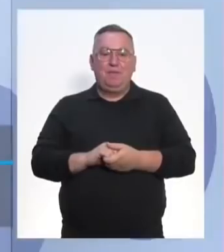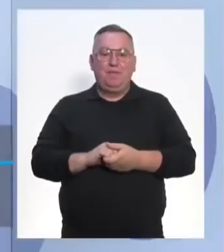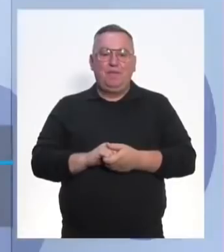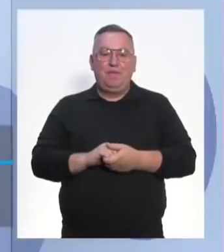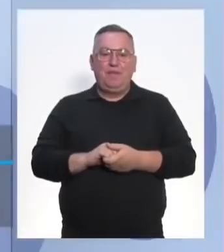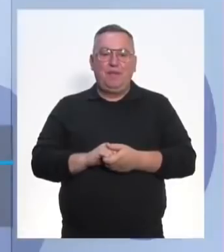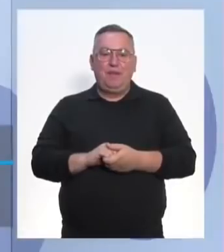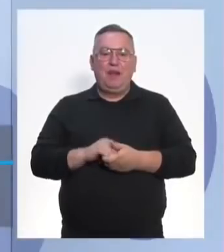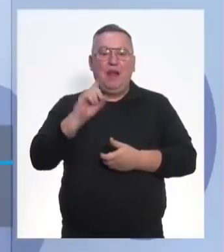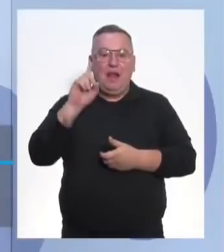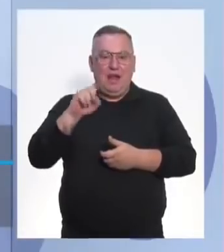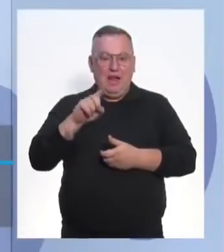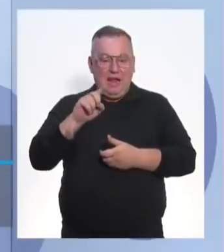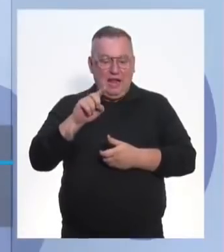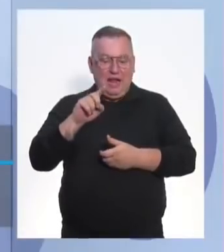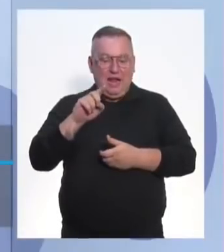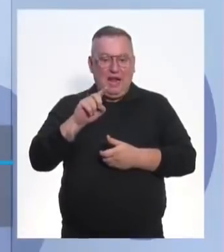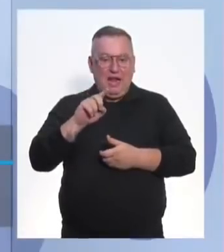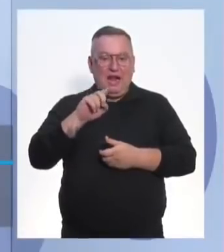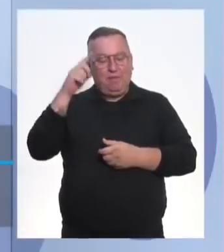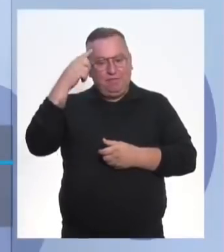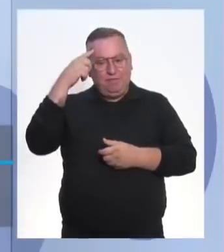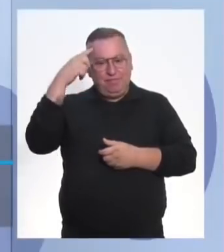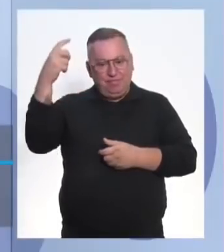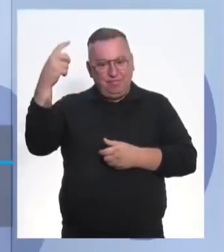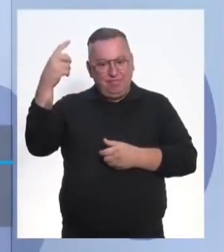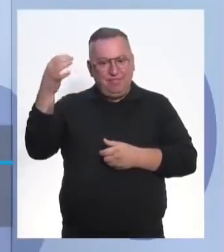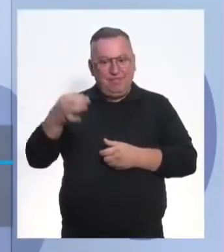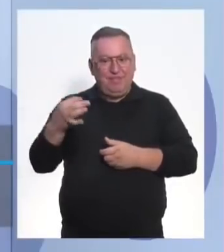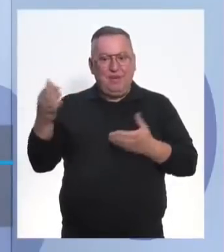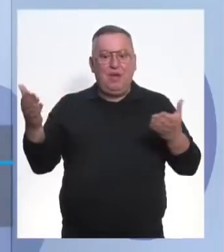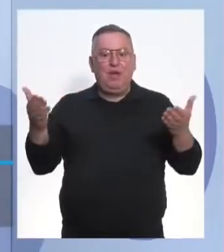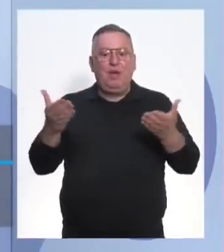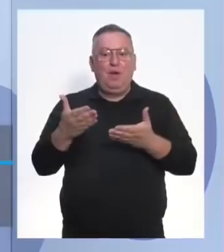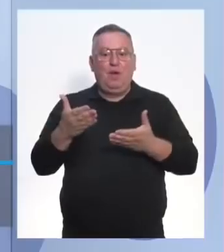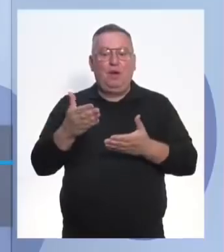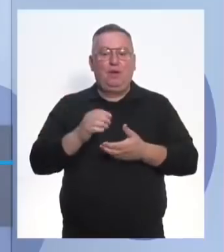é essa a ideia, tá? E assim,